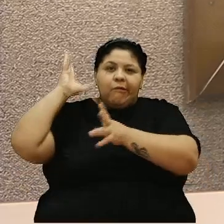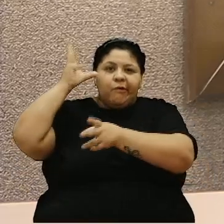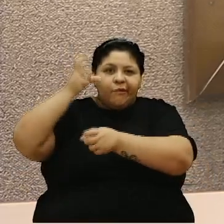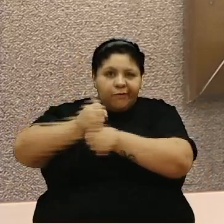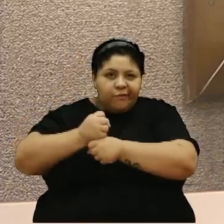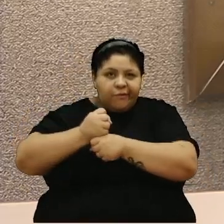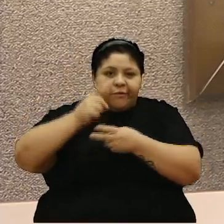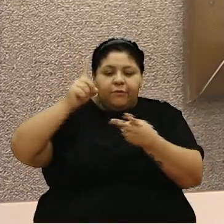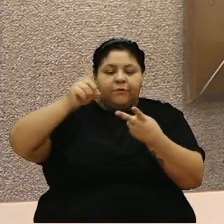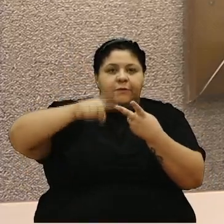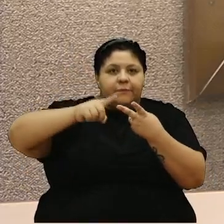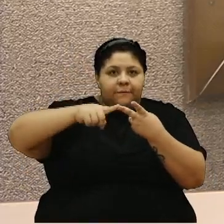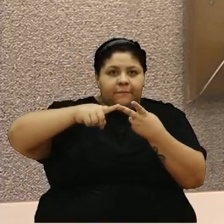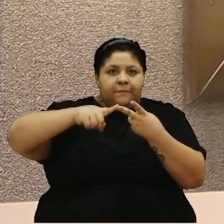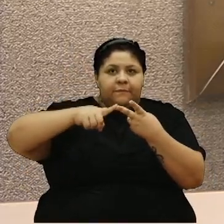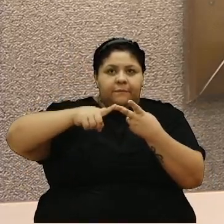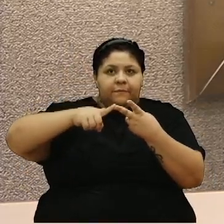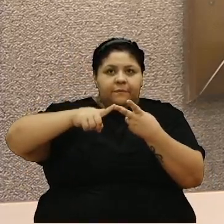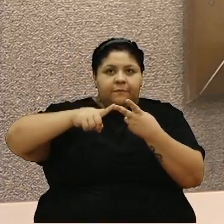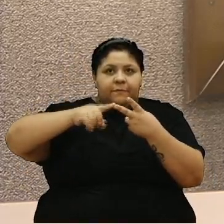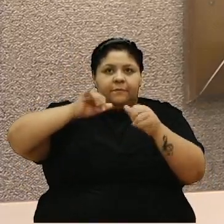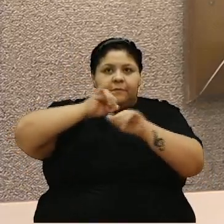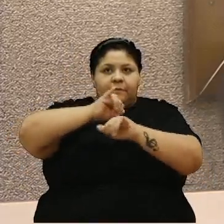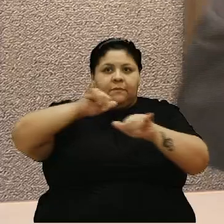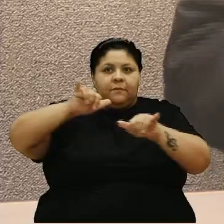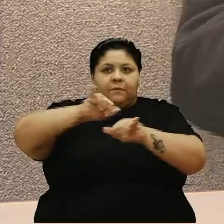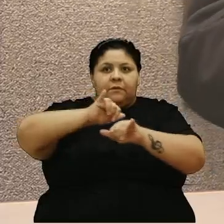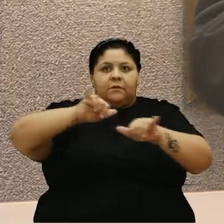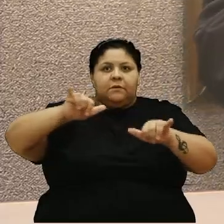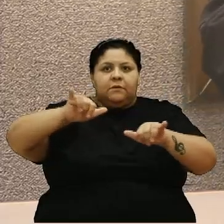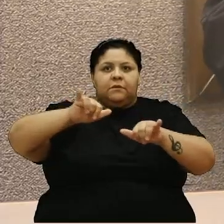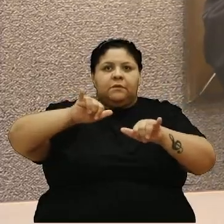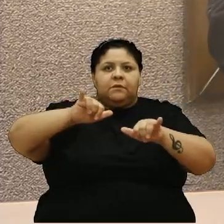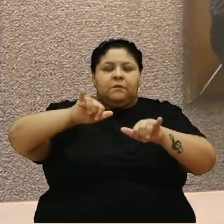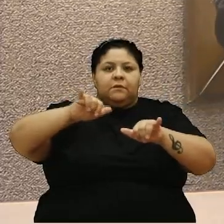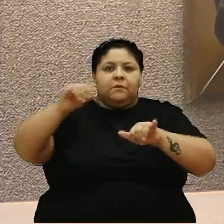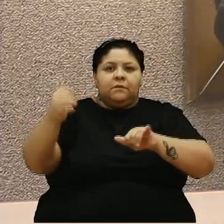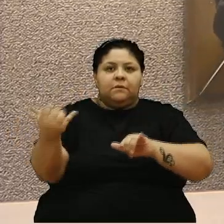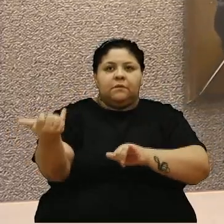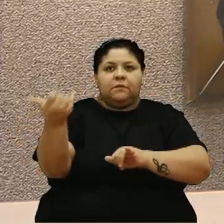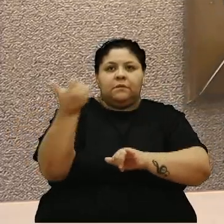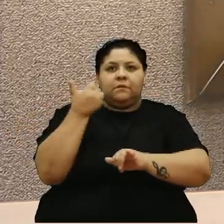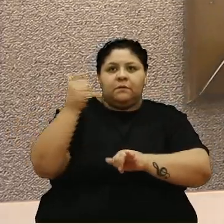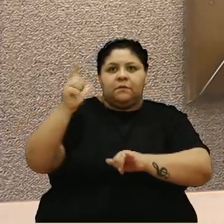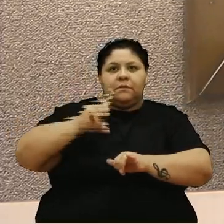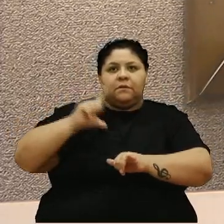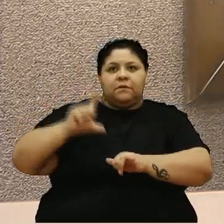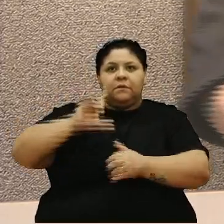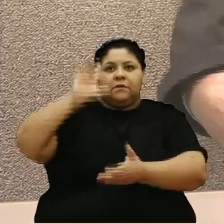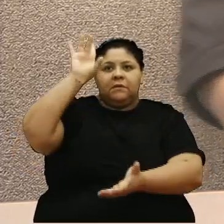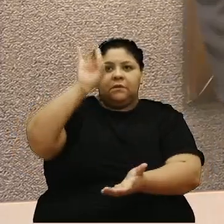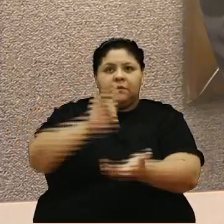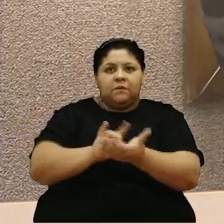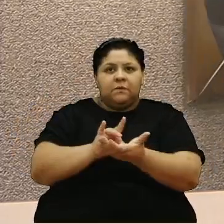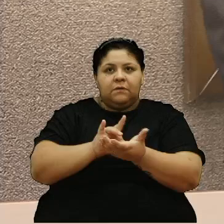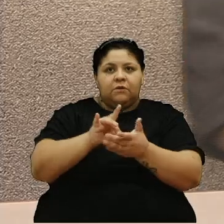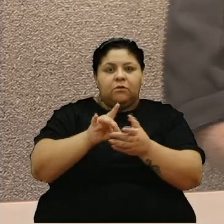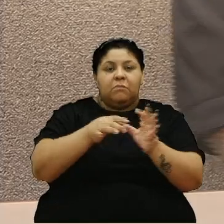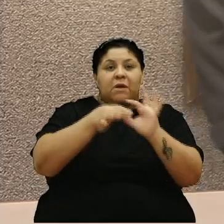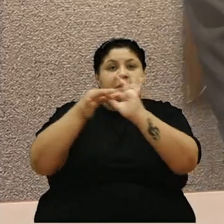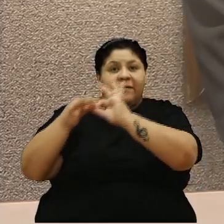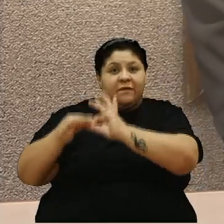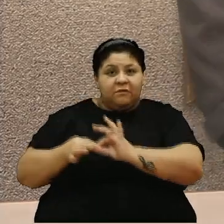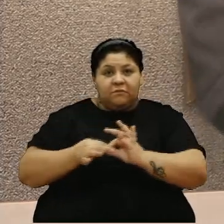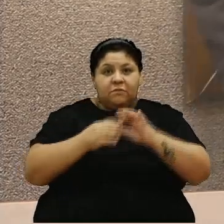A segunda questão, a informação que recebi naquele dia foi de que havia sido estabelecido lá uma parceria com